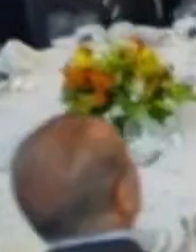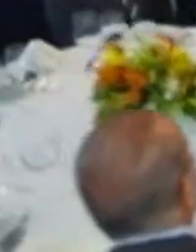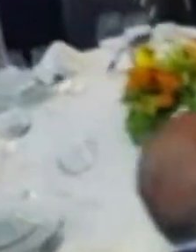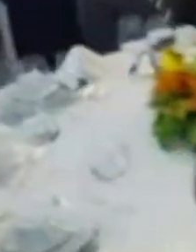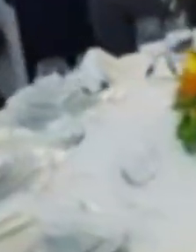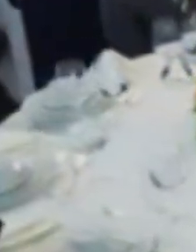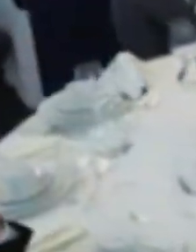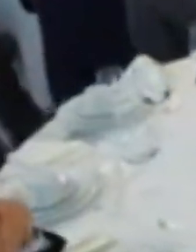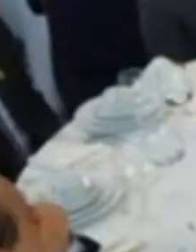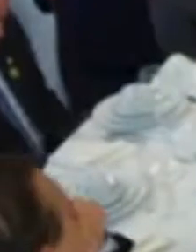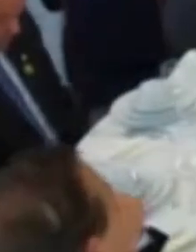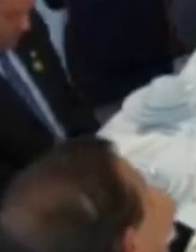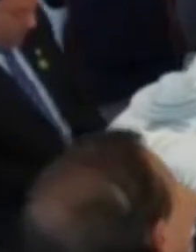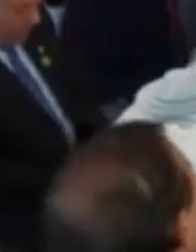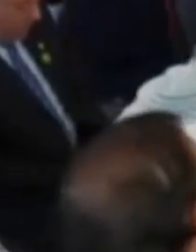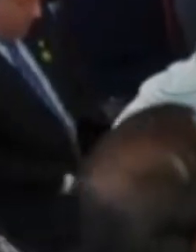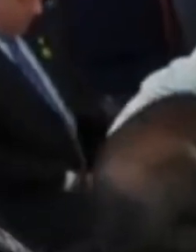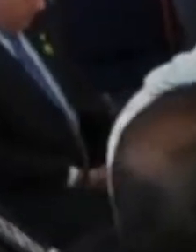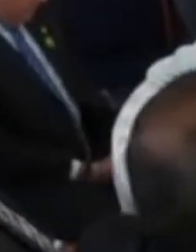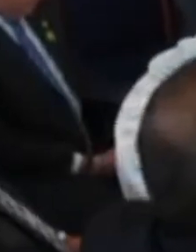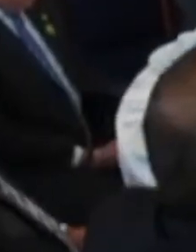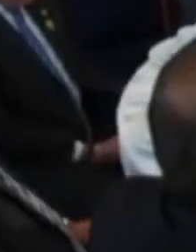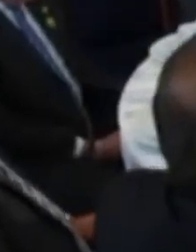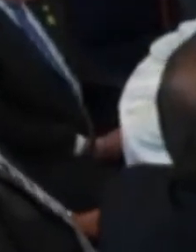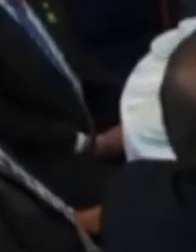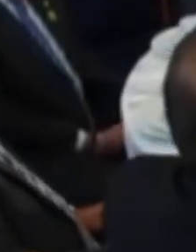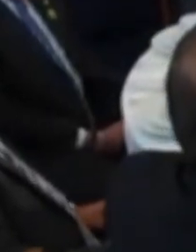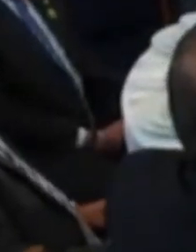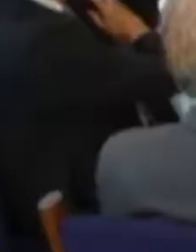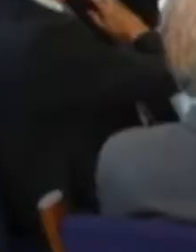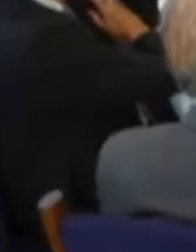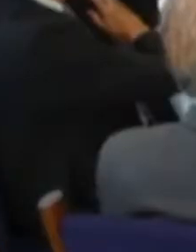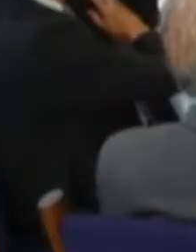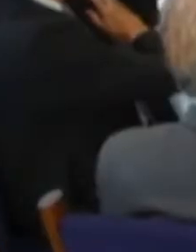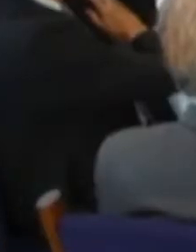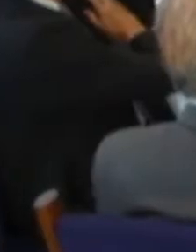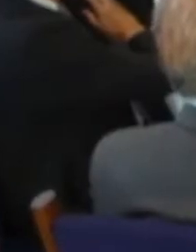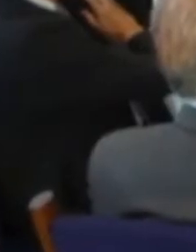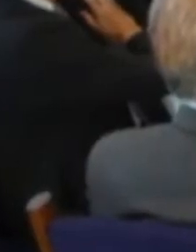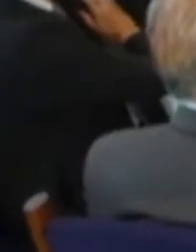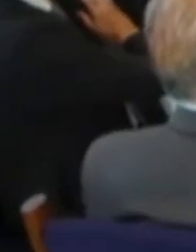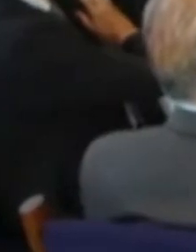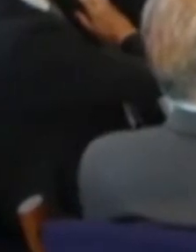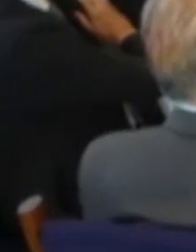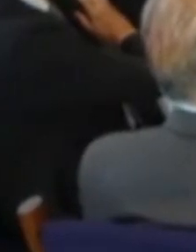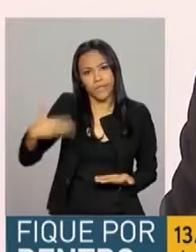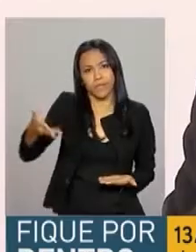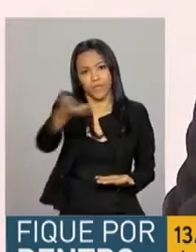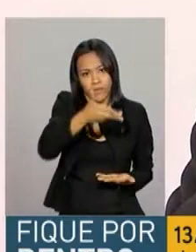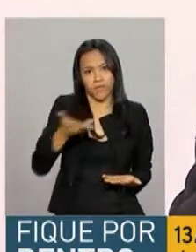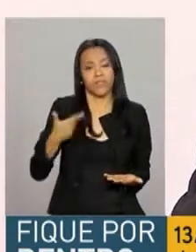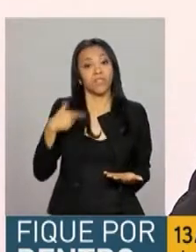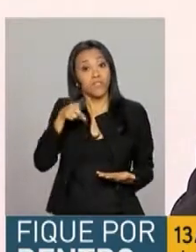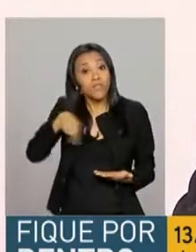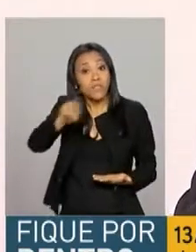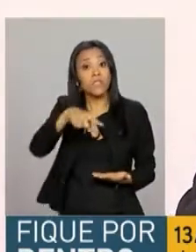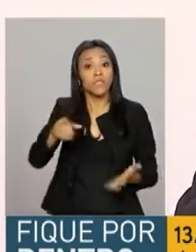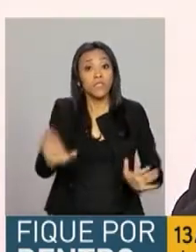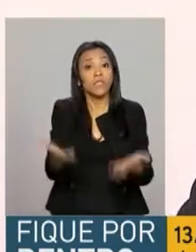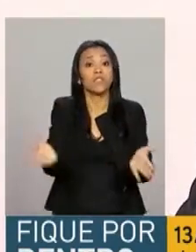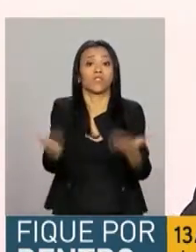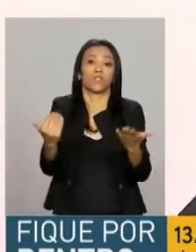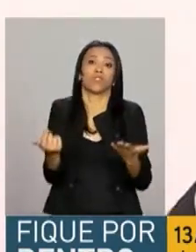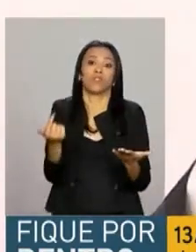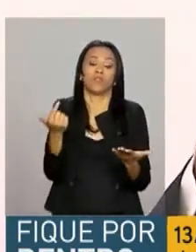temer pediu aos aliados que rebatam opiniões negativas a gestão dele como uma ladainha incentive os